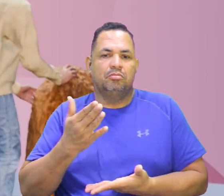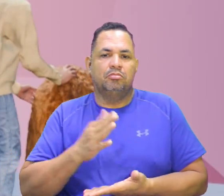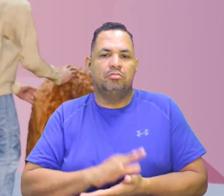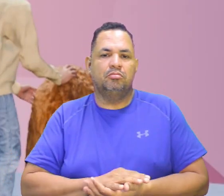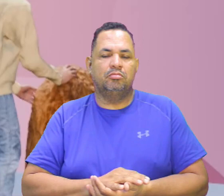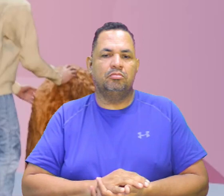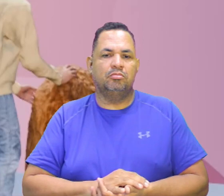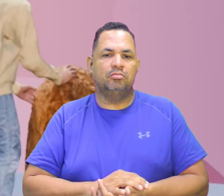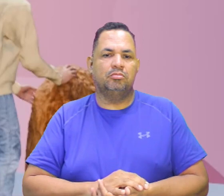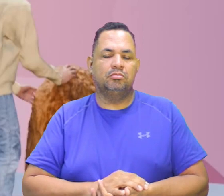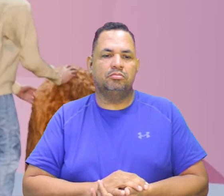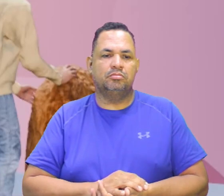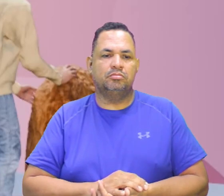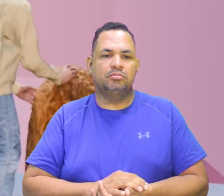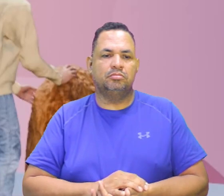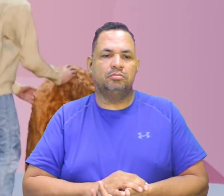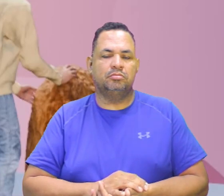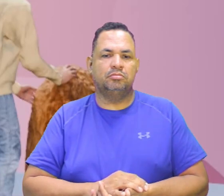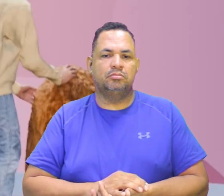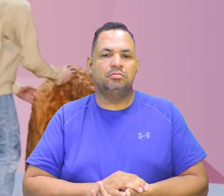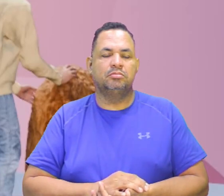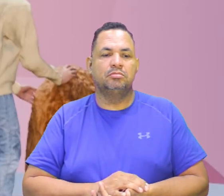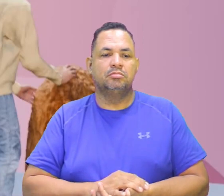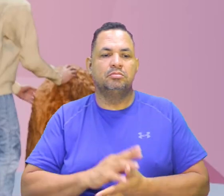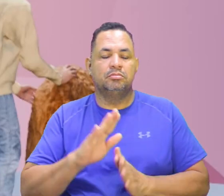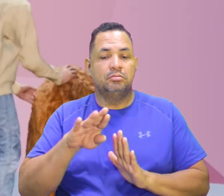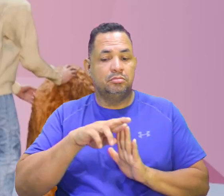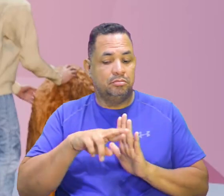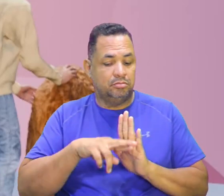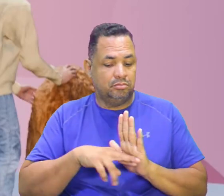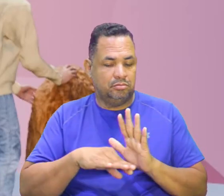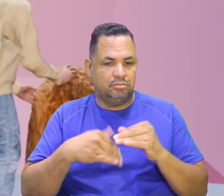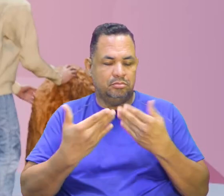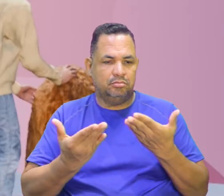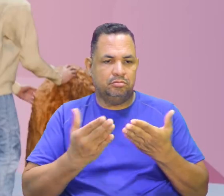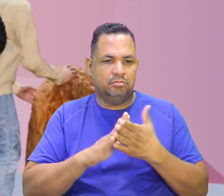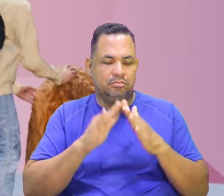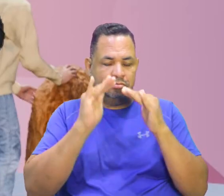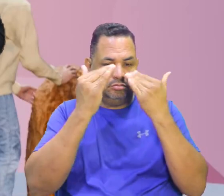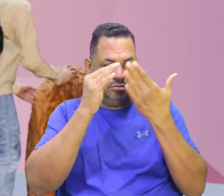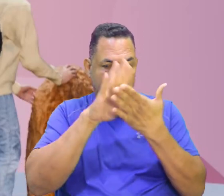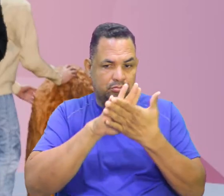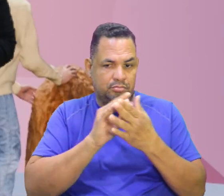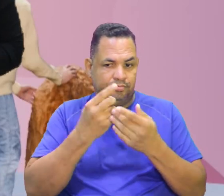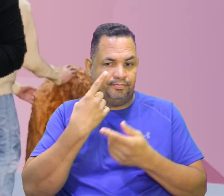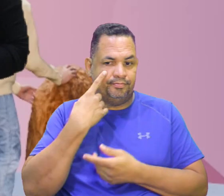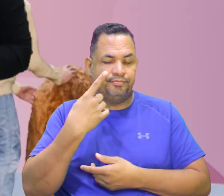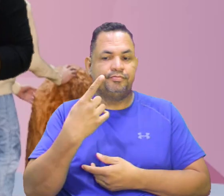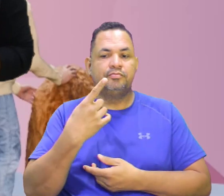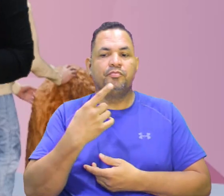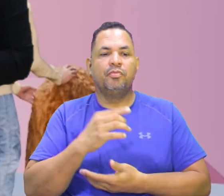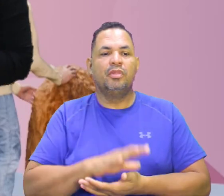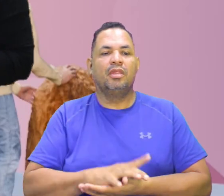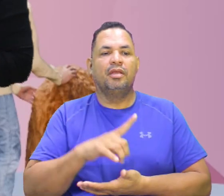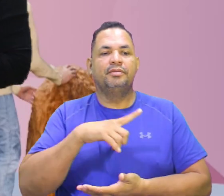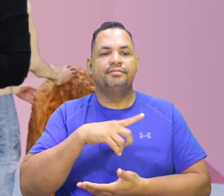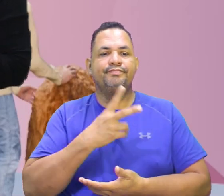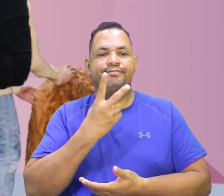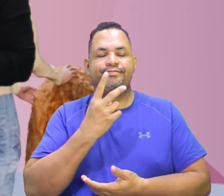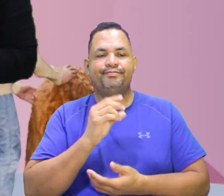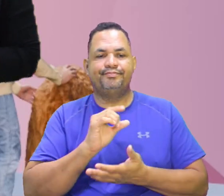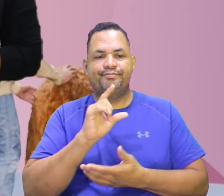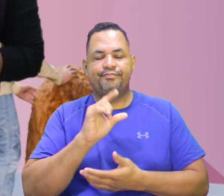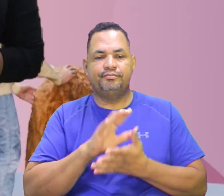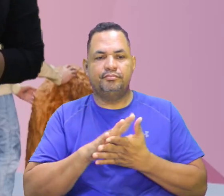ênclise após, seguindo as regrinhas, né? É isso aí. Então, amados, prestando atenção, só verificar. Apareceu palavras